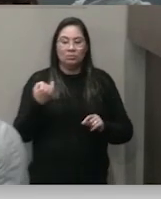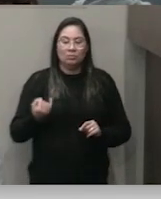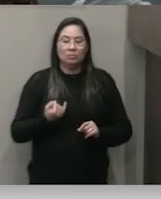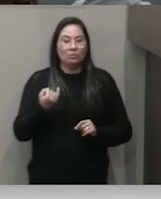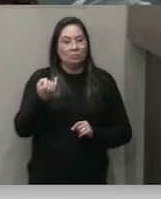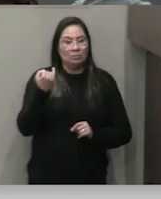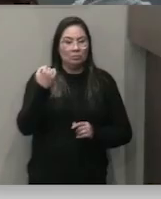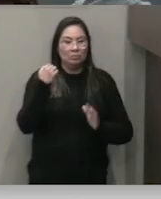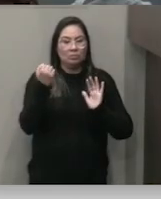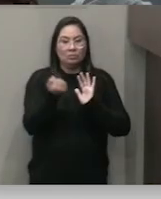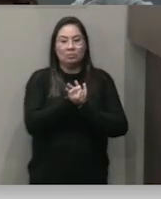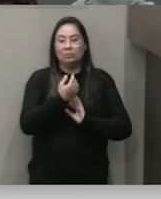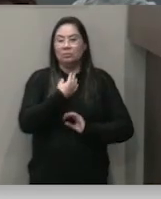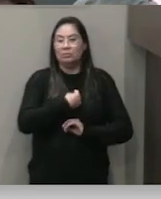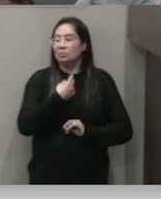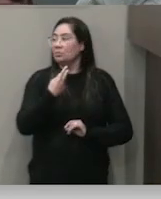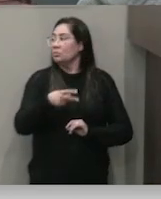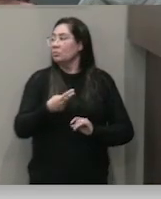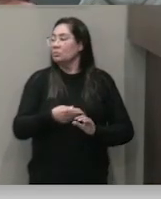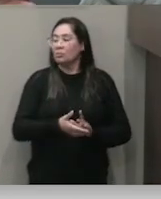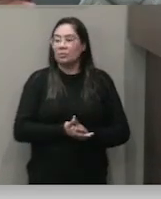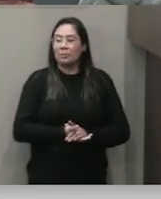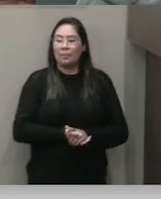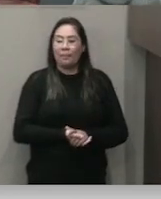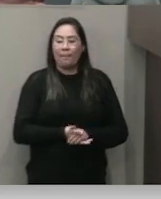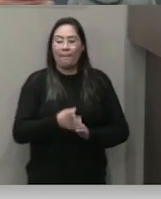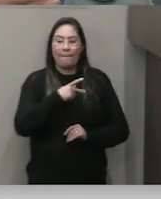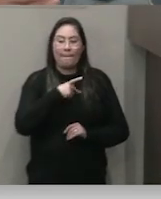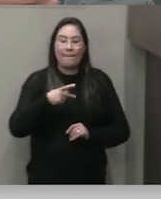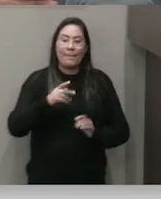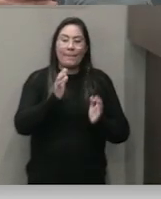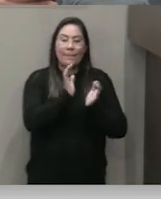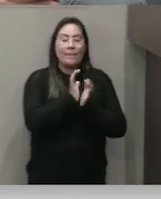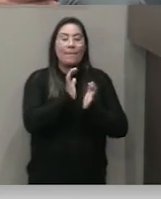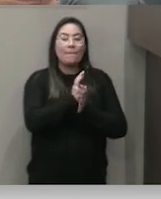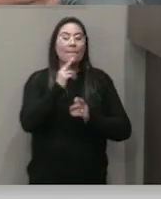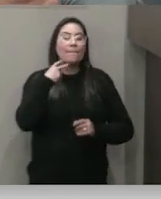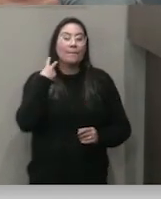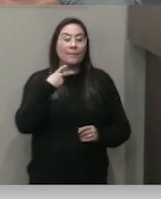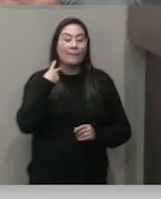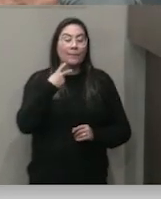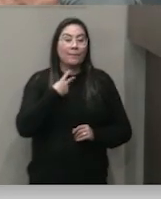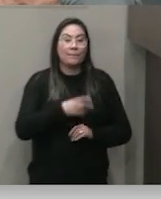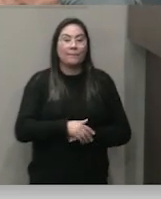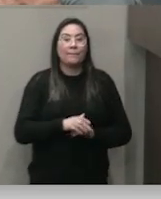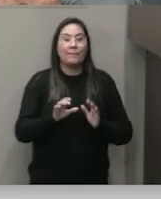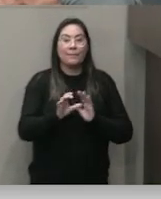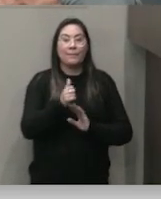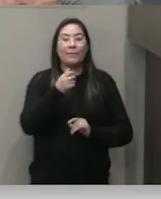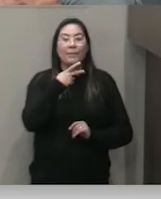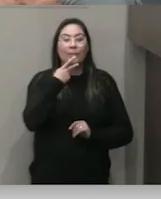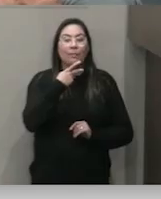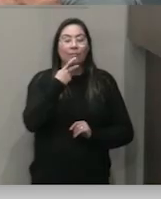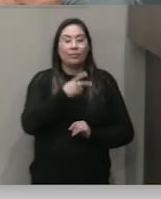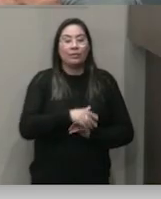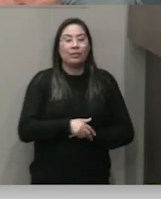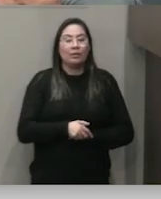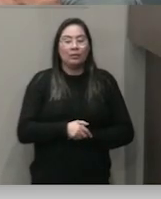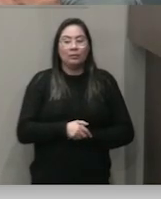tão marcante na vida dos mesmos. Senhor presidente, colegas vereadores, quero primeiro falar do